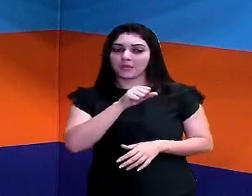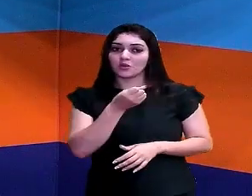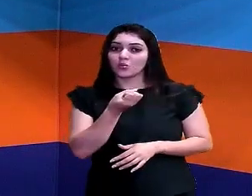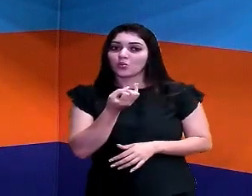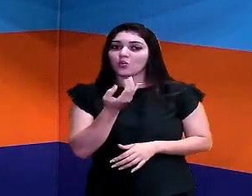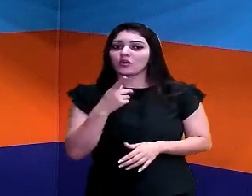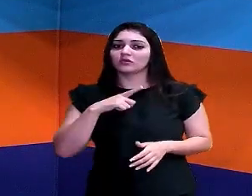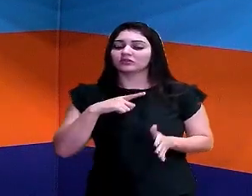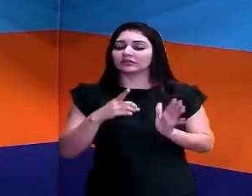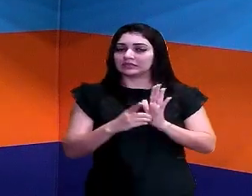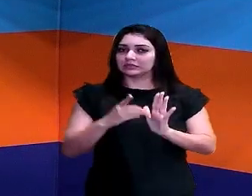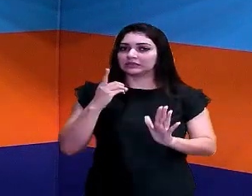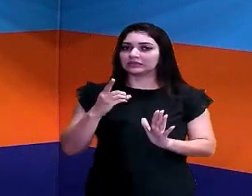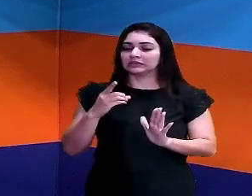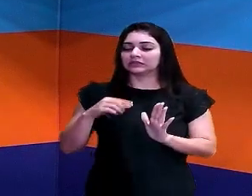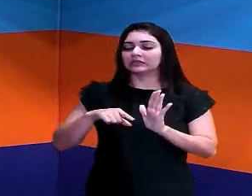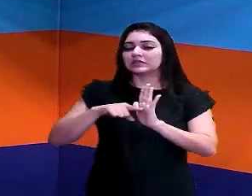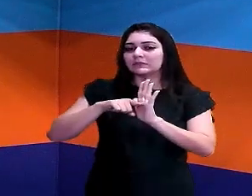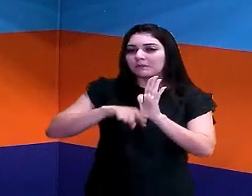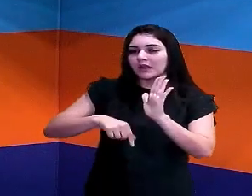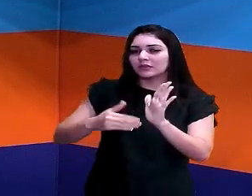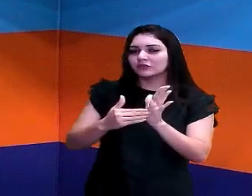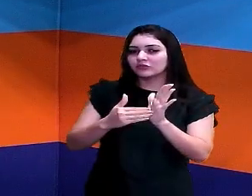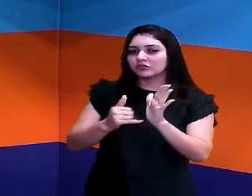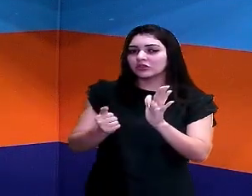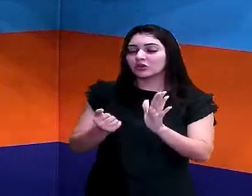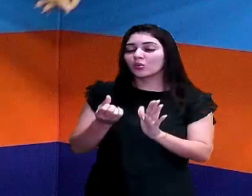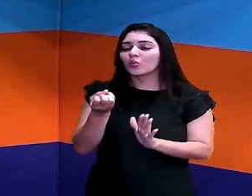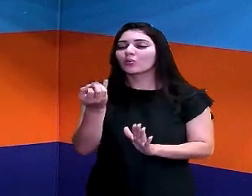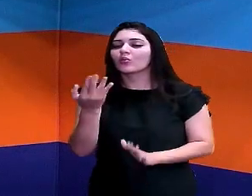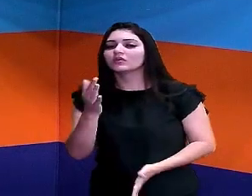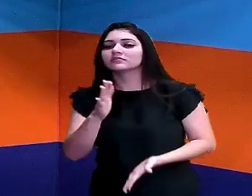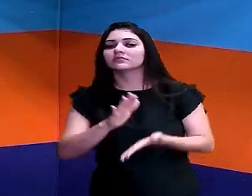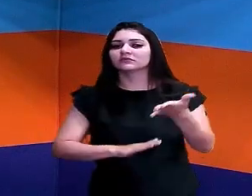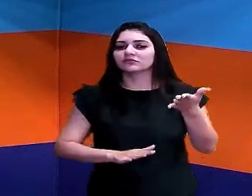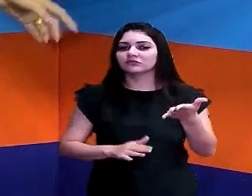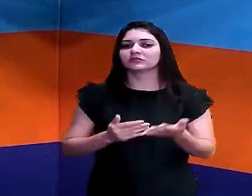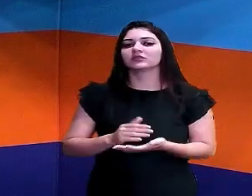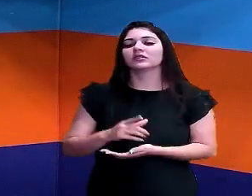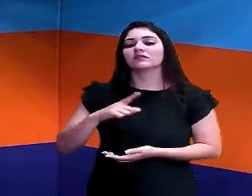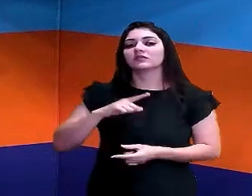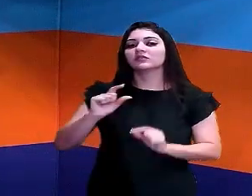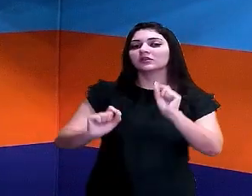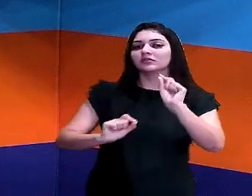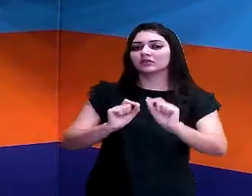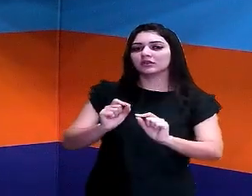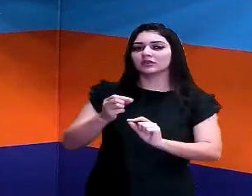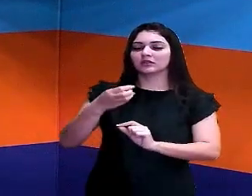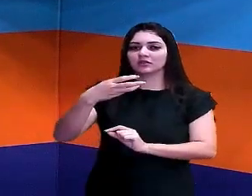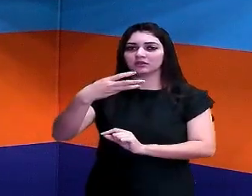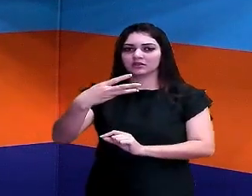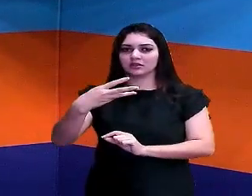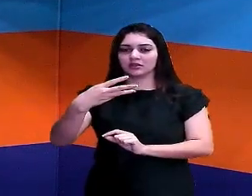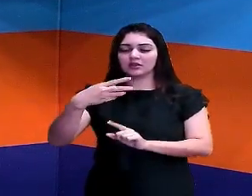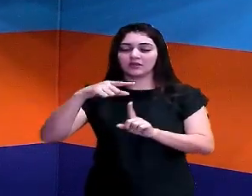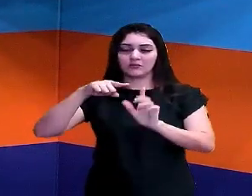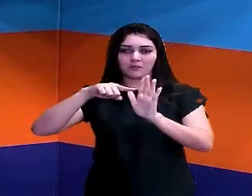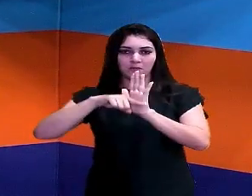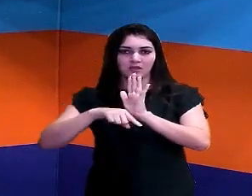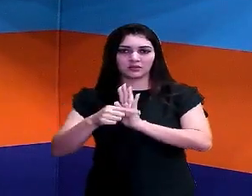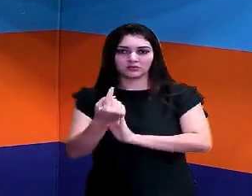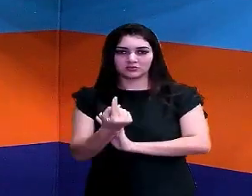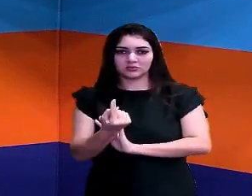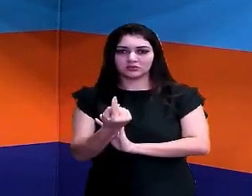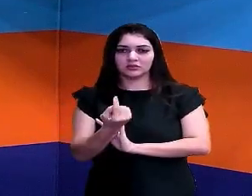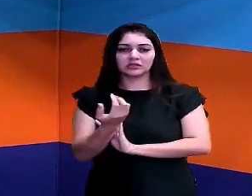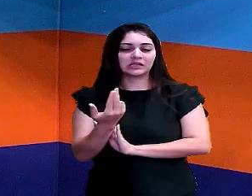antes e subtraio, faço a subtração de quantos fugiram. E aí eu vou ter 3 menos 1,